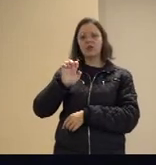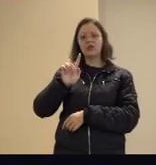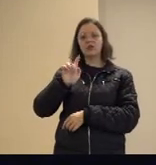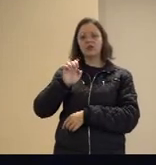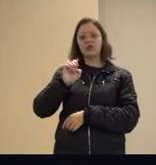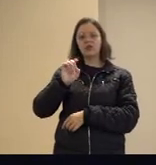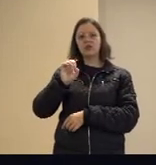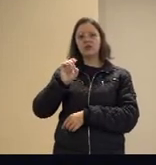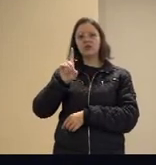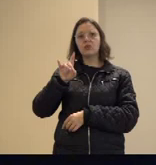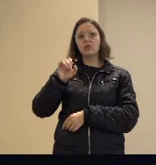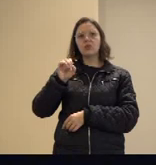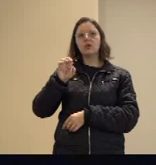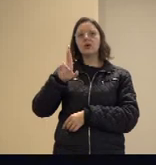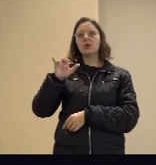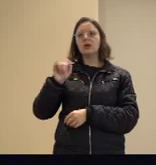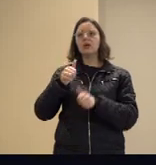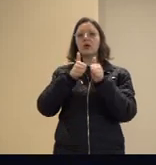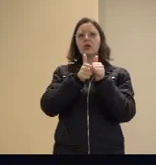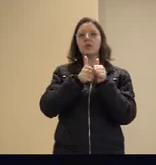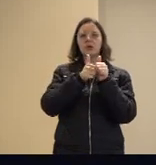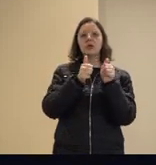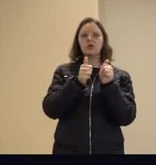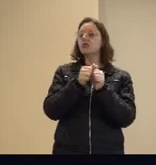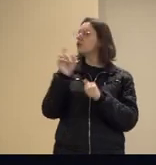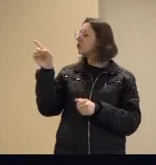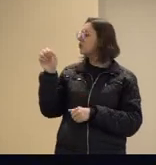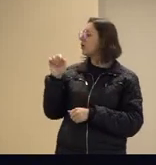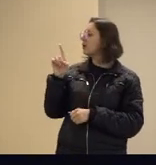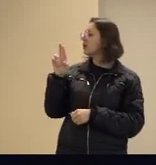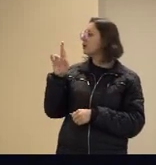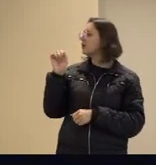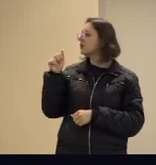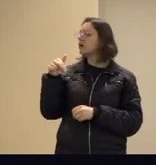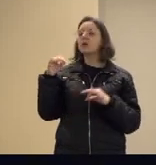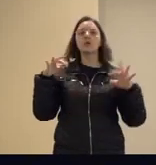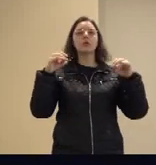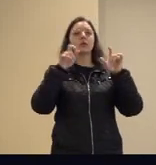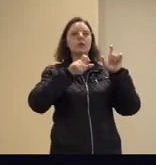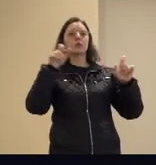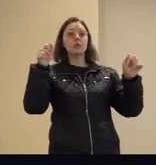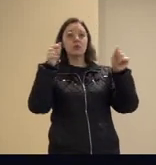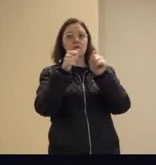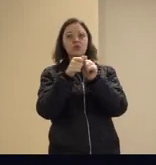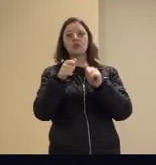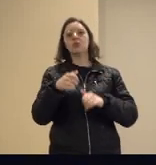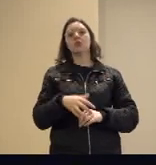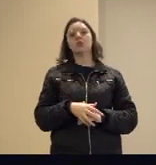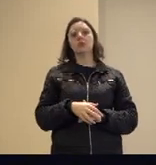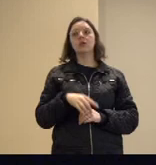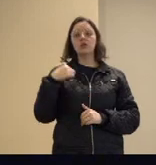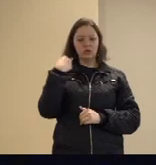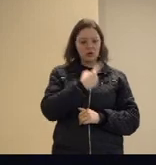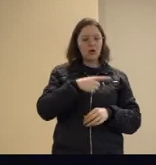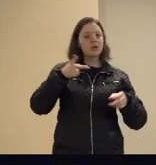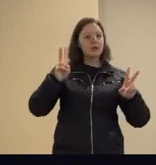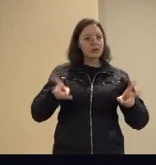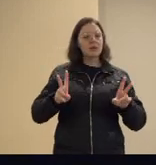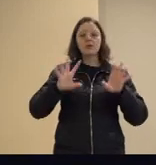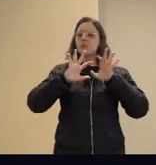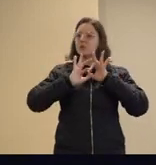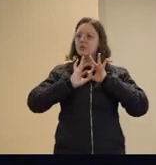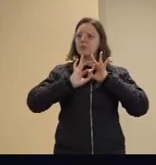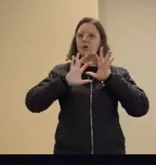associado, acompanhado, né, lado a lado aqui com a Adriana e com todos aqueles que estão lá, estaremos sempre à disposição